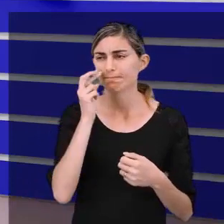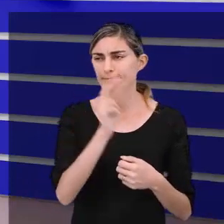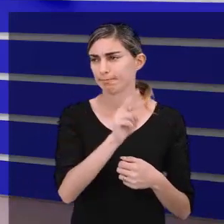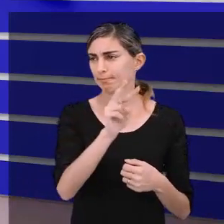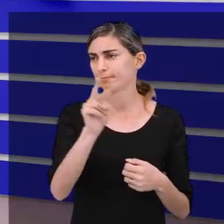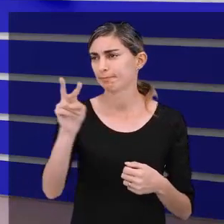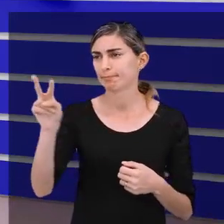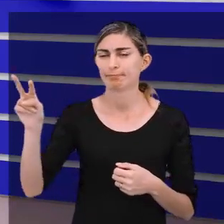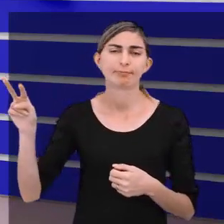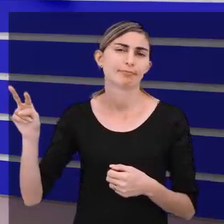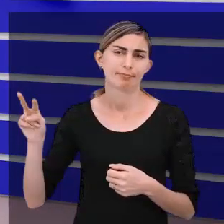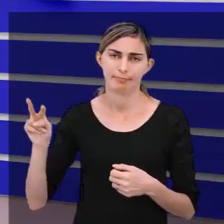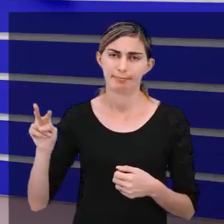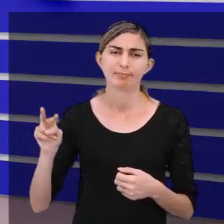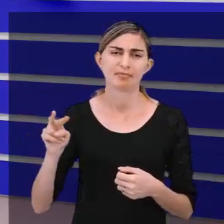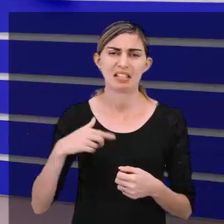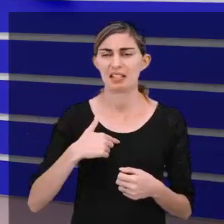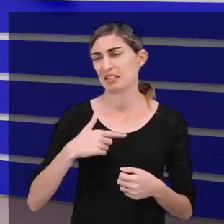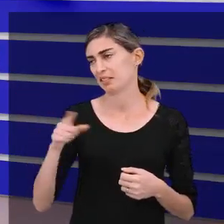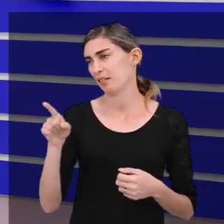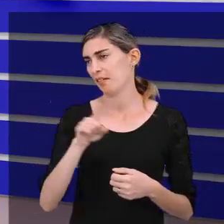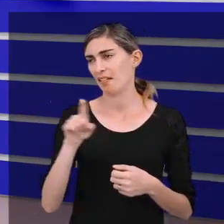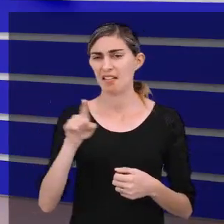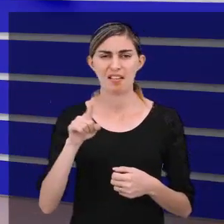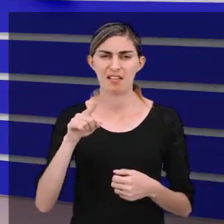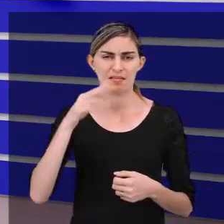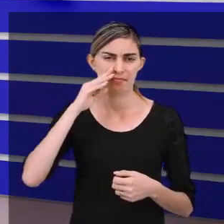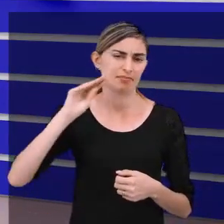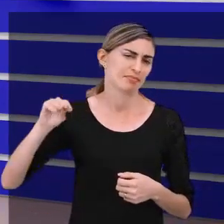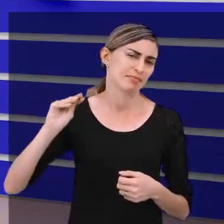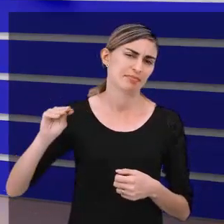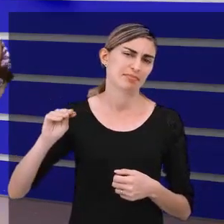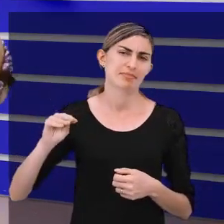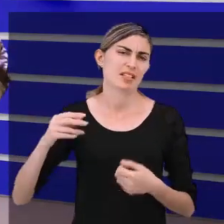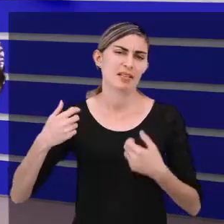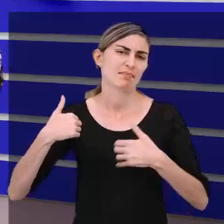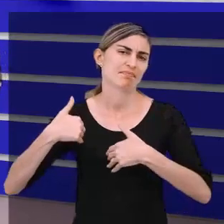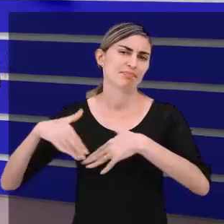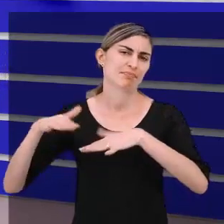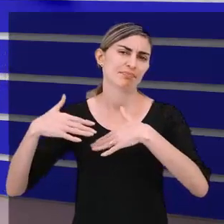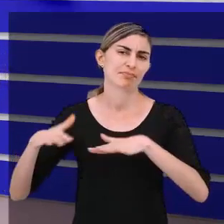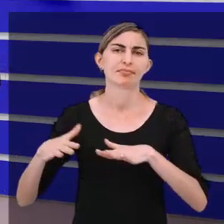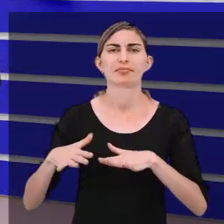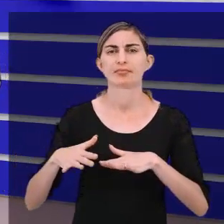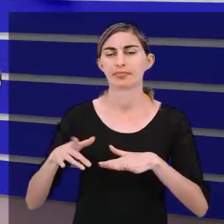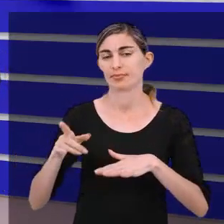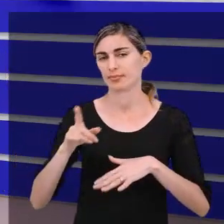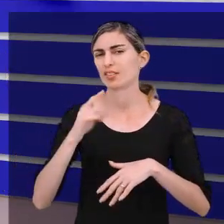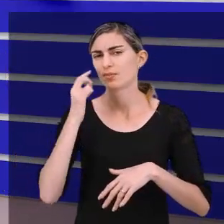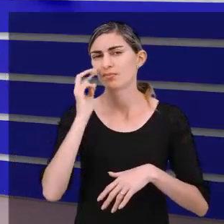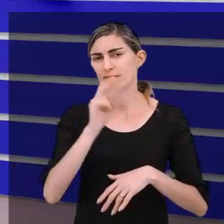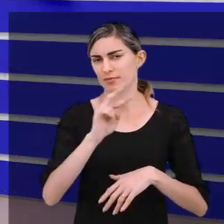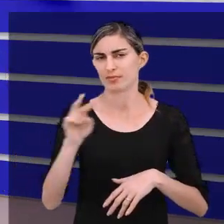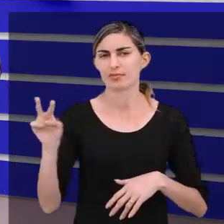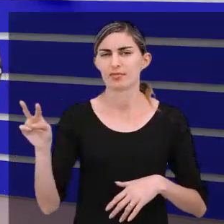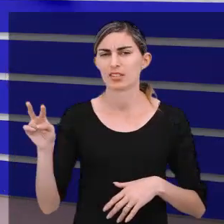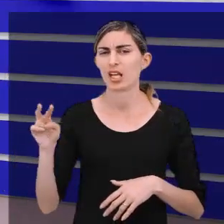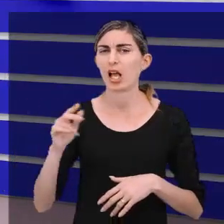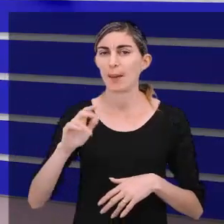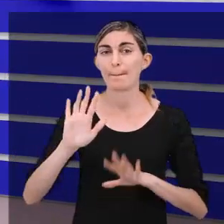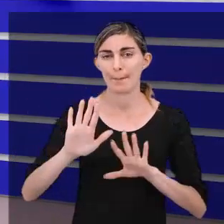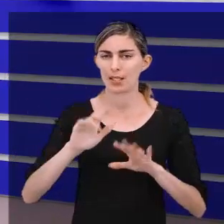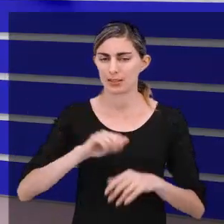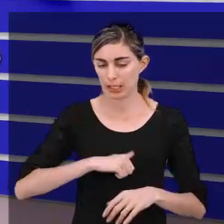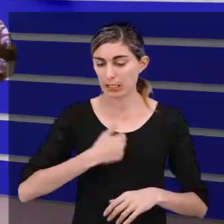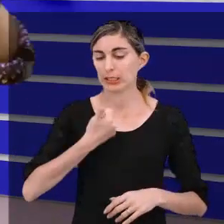visto muito um termo de, não, ignora. Você passa aí, eu tenho visto desculpa, não é um termo, é uma